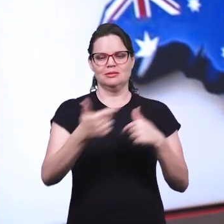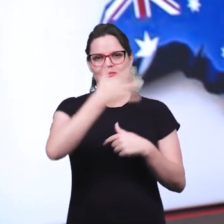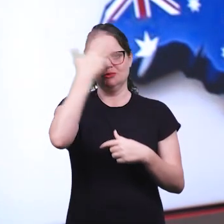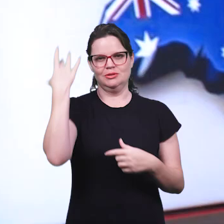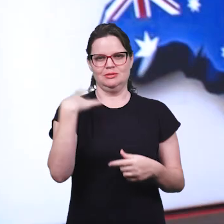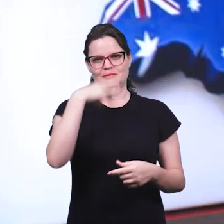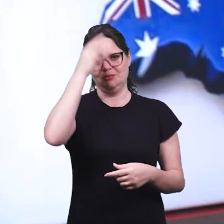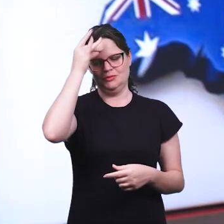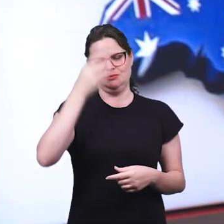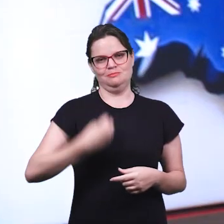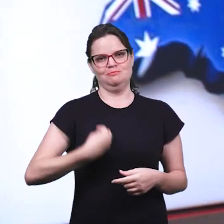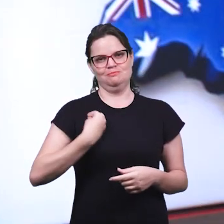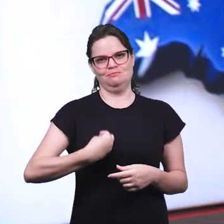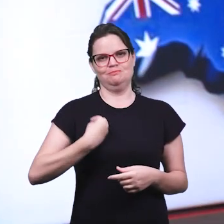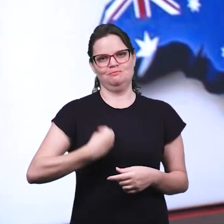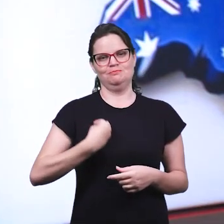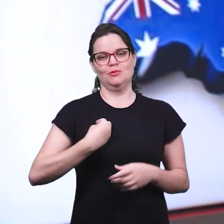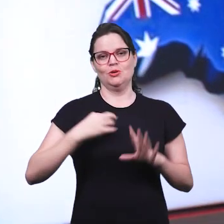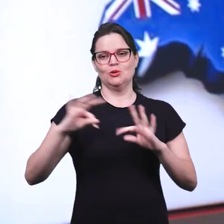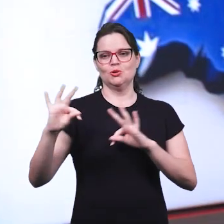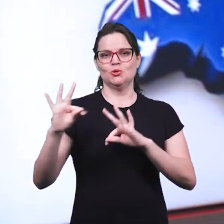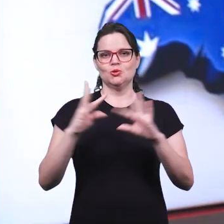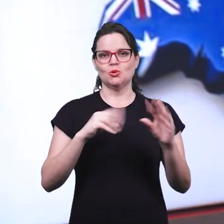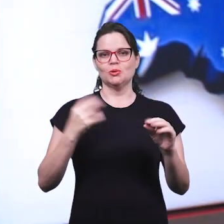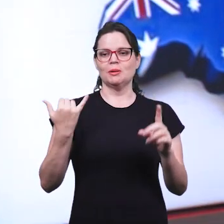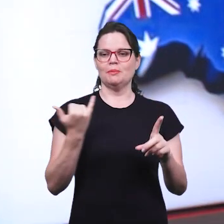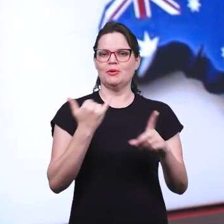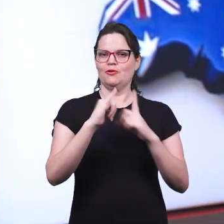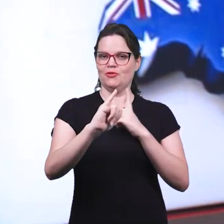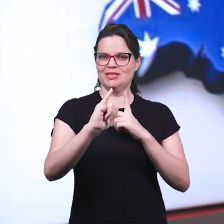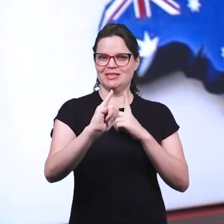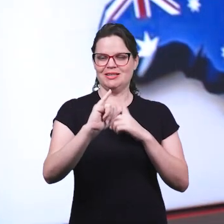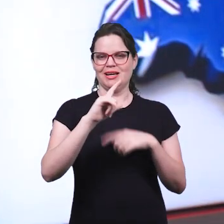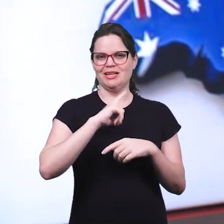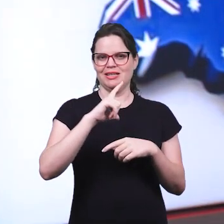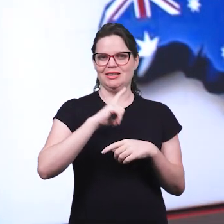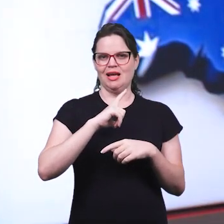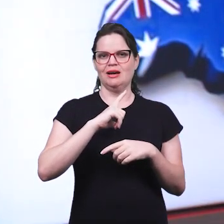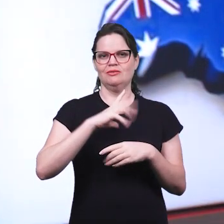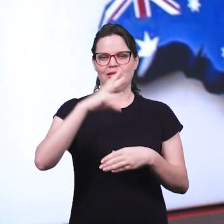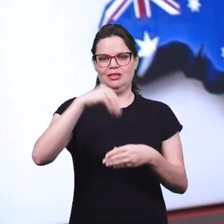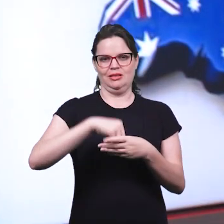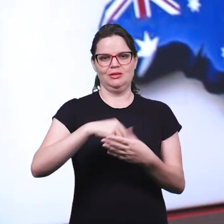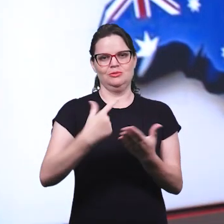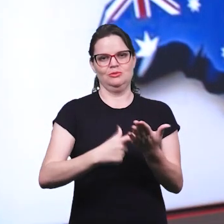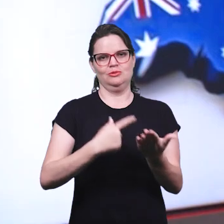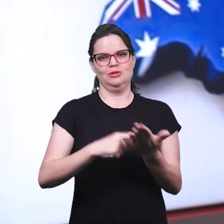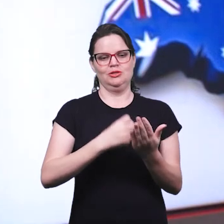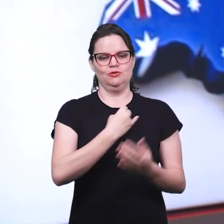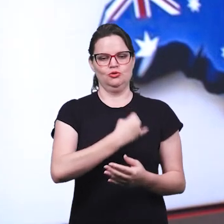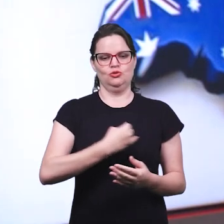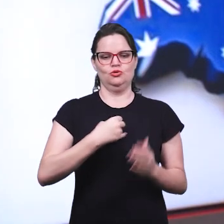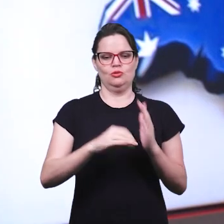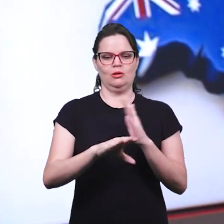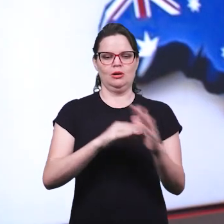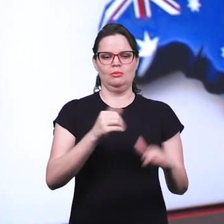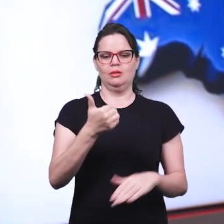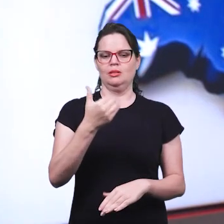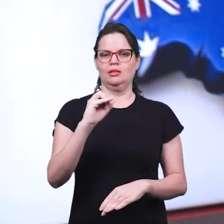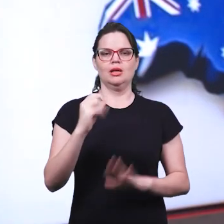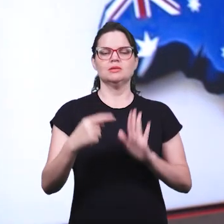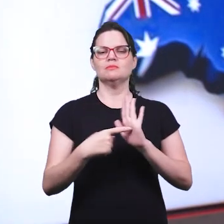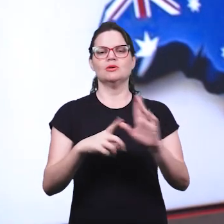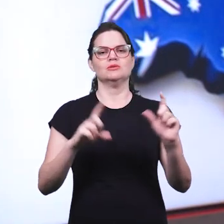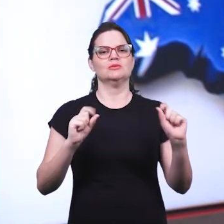realizando, cumprindo assim aquela profecia que está em João capítulo 10, que o